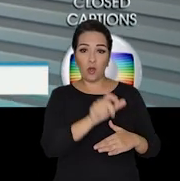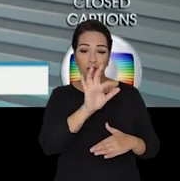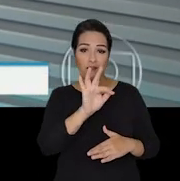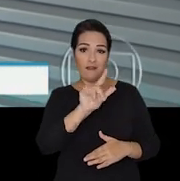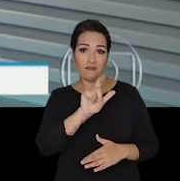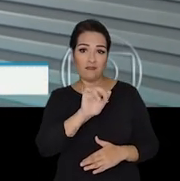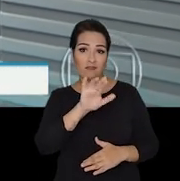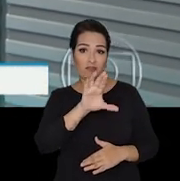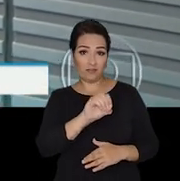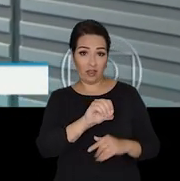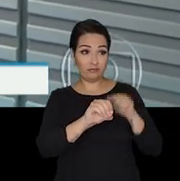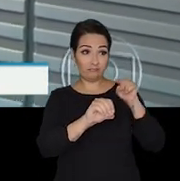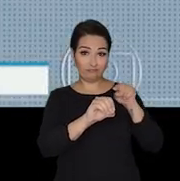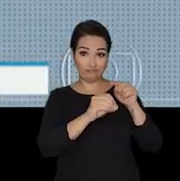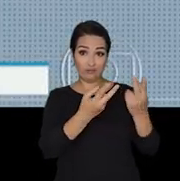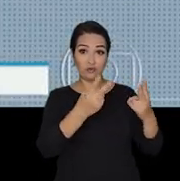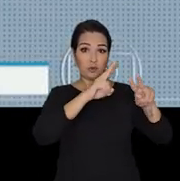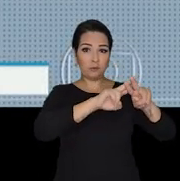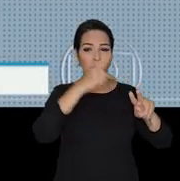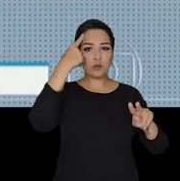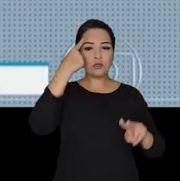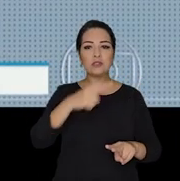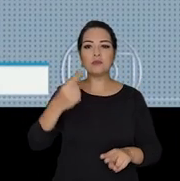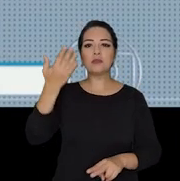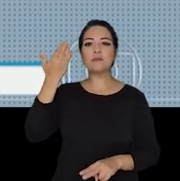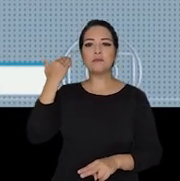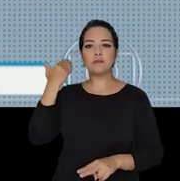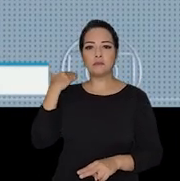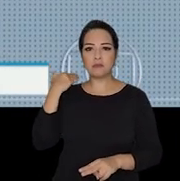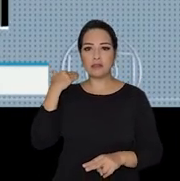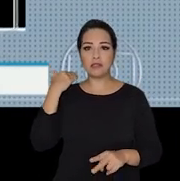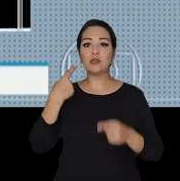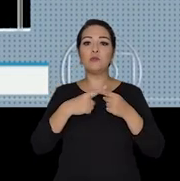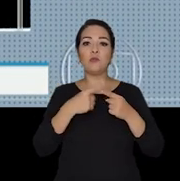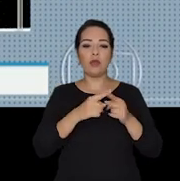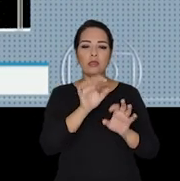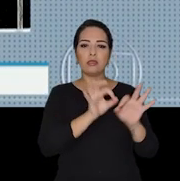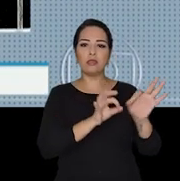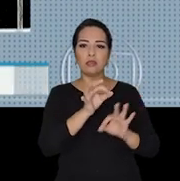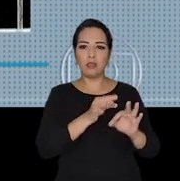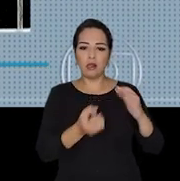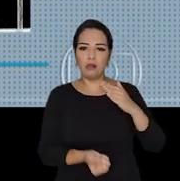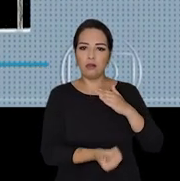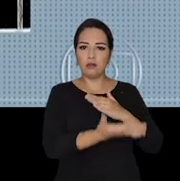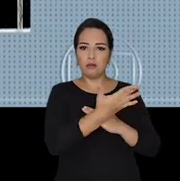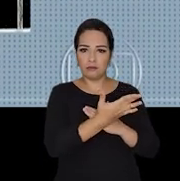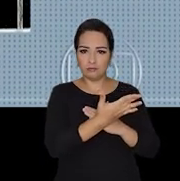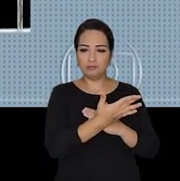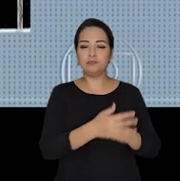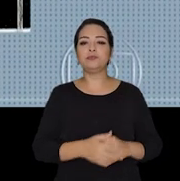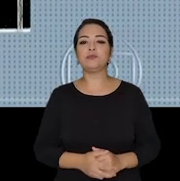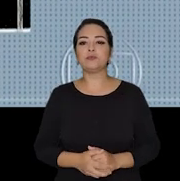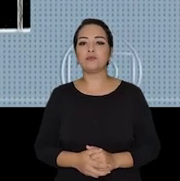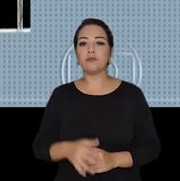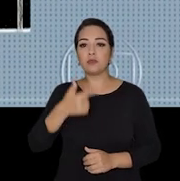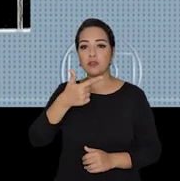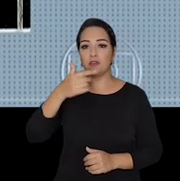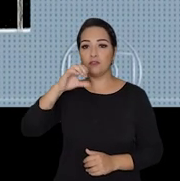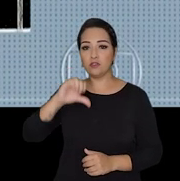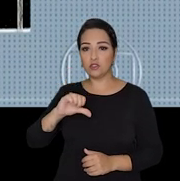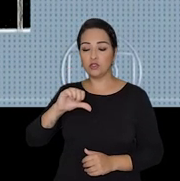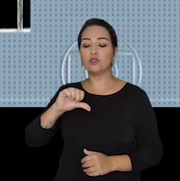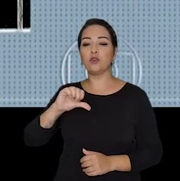Xadu, preso na semana passada. 29 de julho de 2019. O então vice-governador do Rio de Janeiro, Cláudio